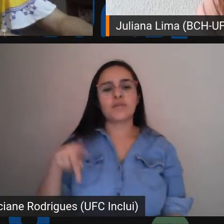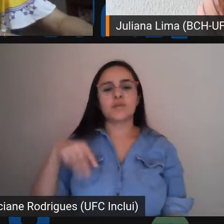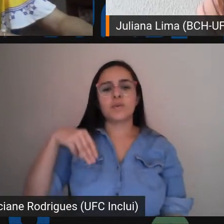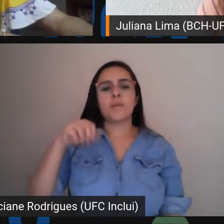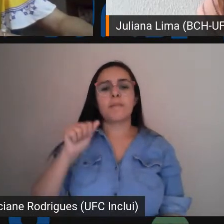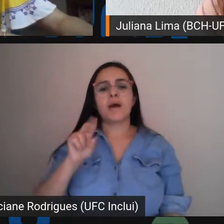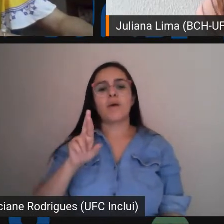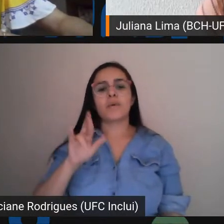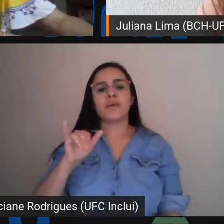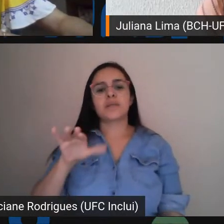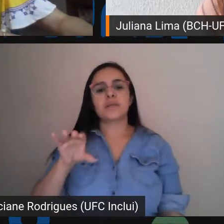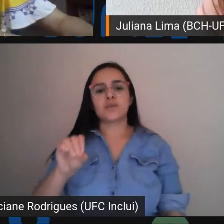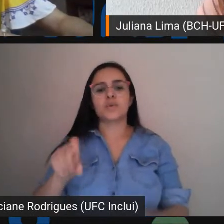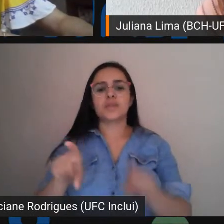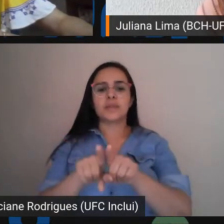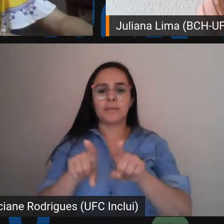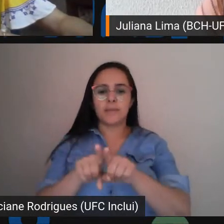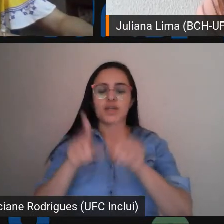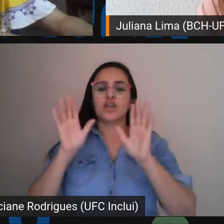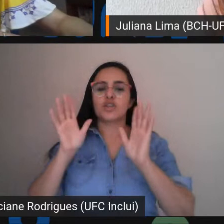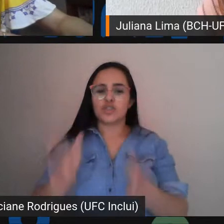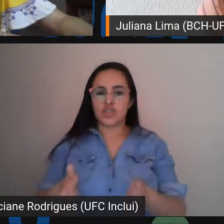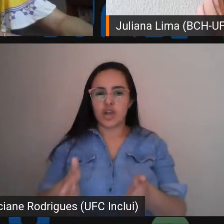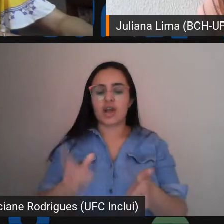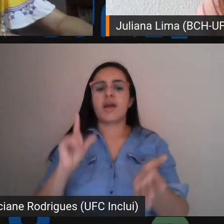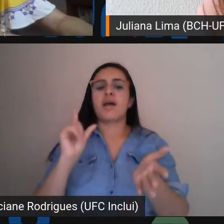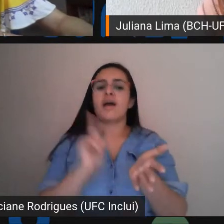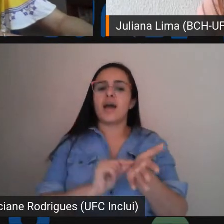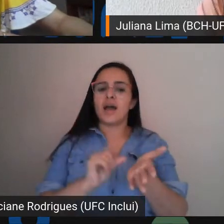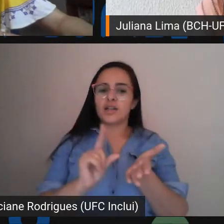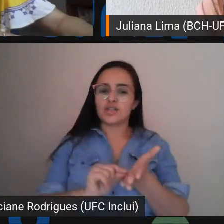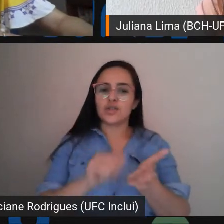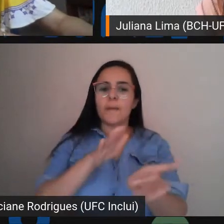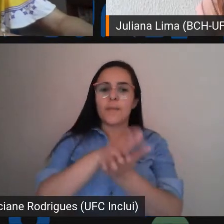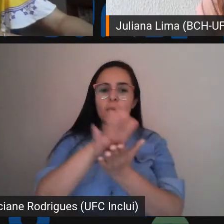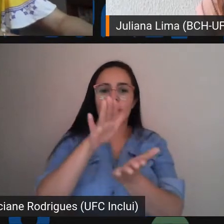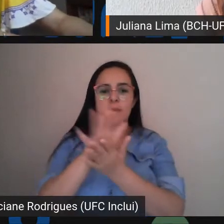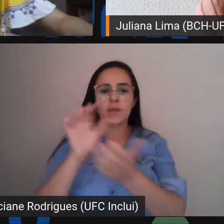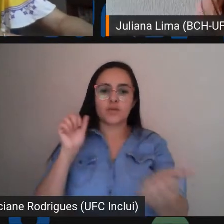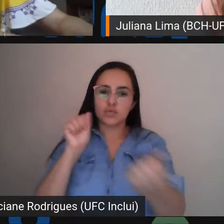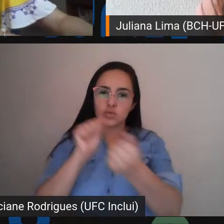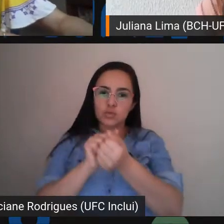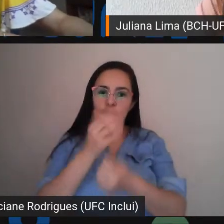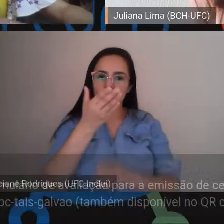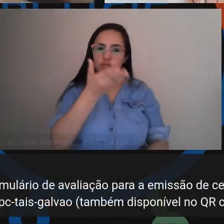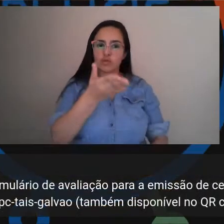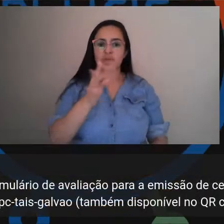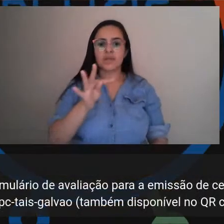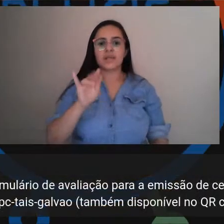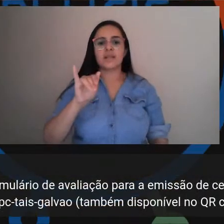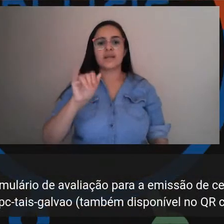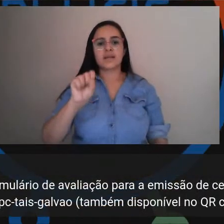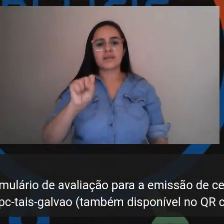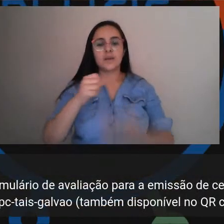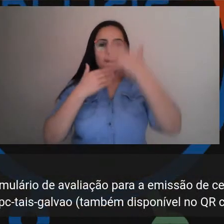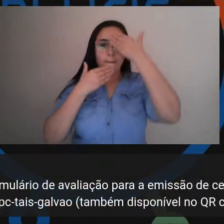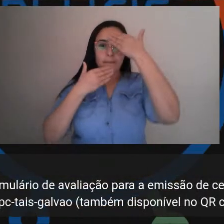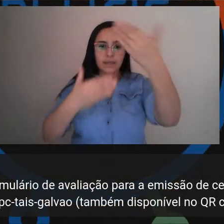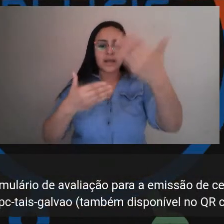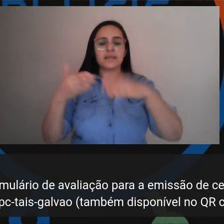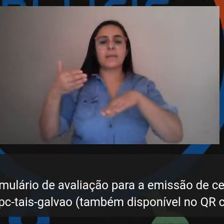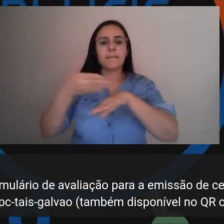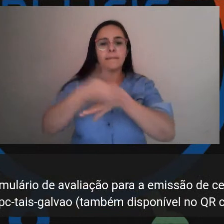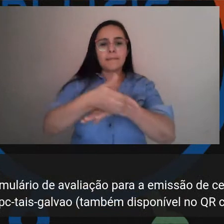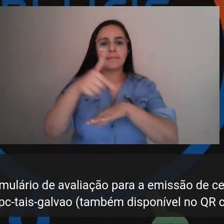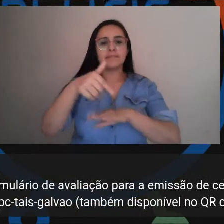também, inclusive, na ocasião, citou esse artigo publicado junto com você. E só temos muitíssimo a agradecer pela participação,